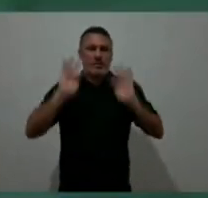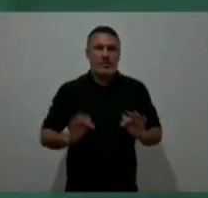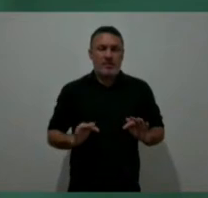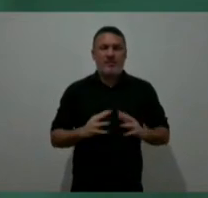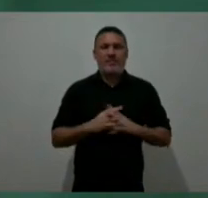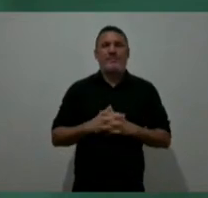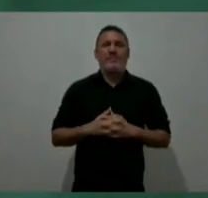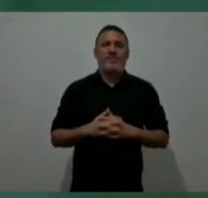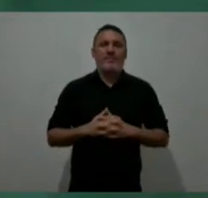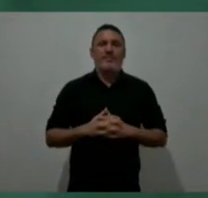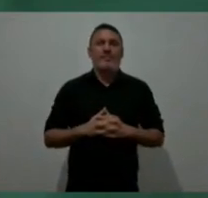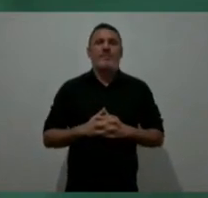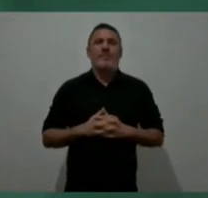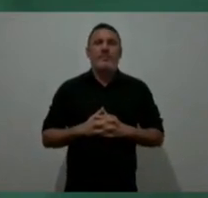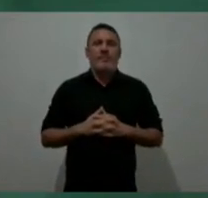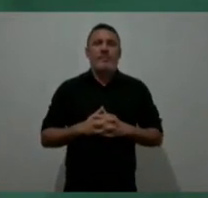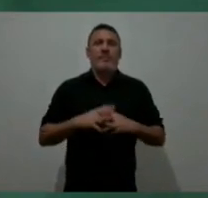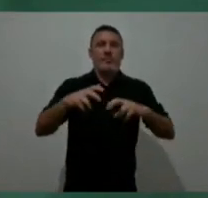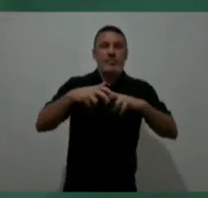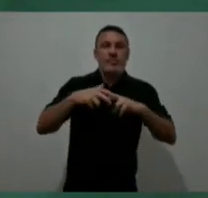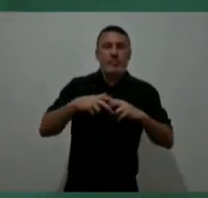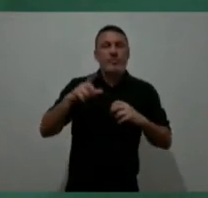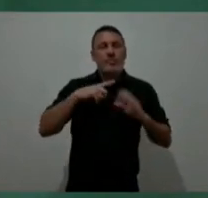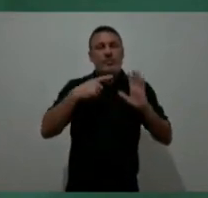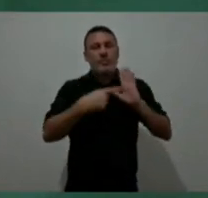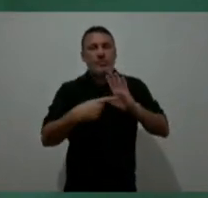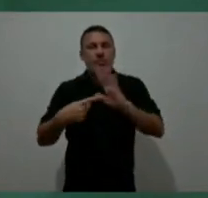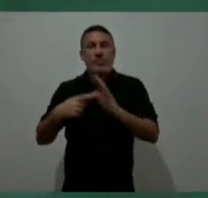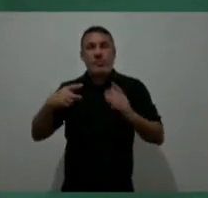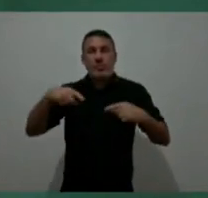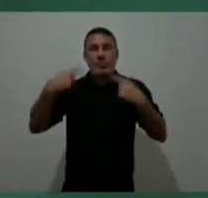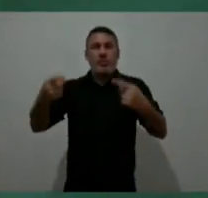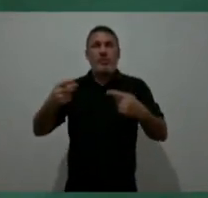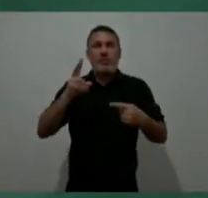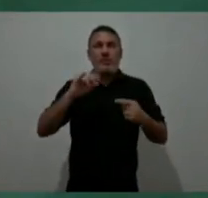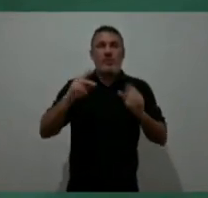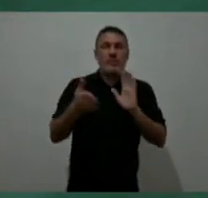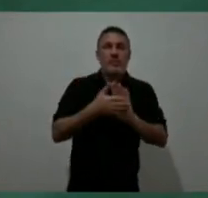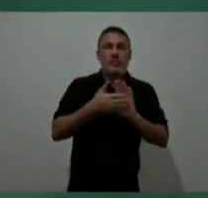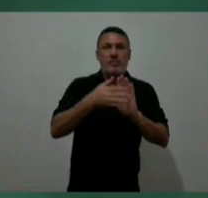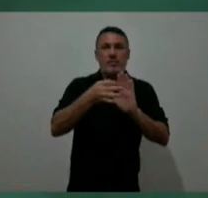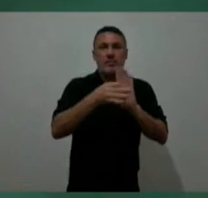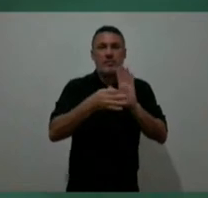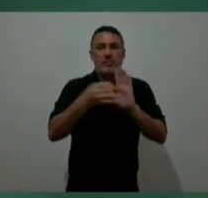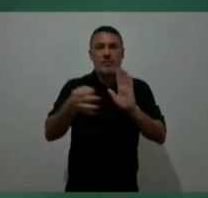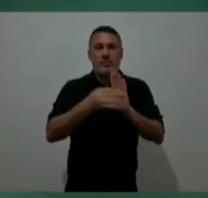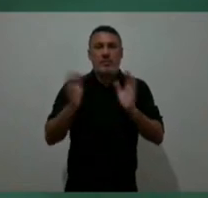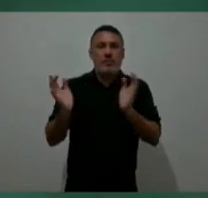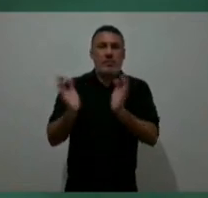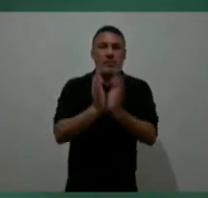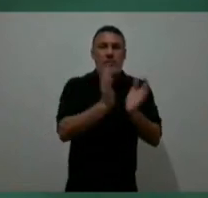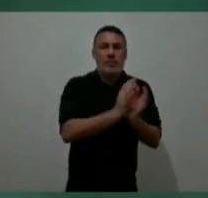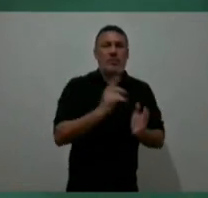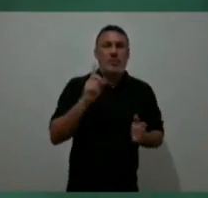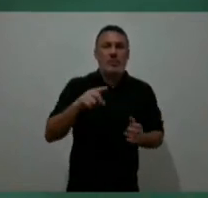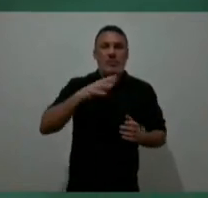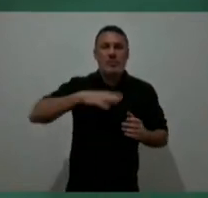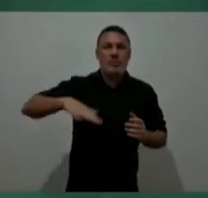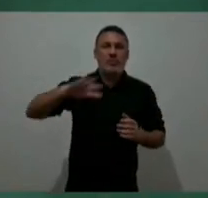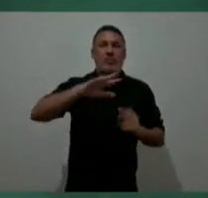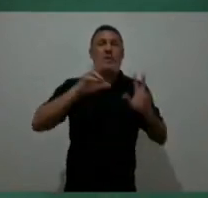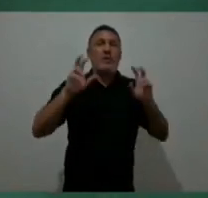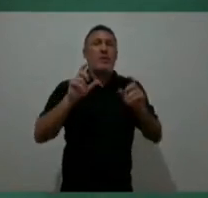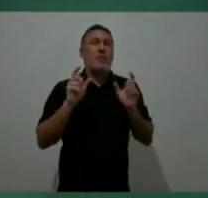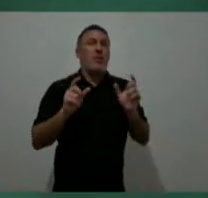Assim, apresentamos a seguir a nossa proposta para o Showa, palavra em japonês que significa equilíbrio